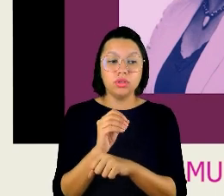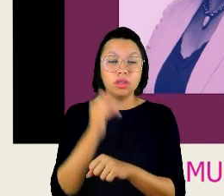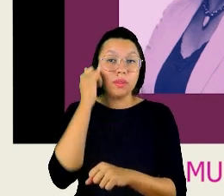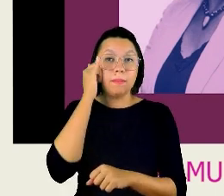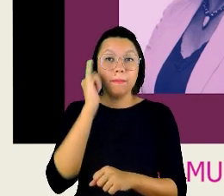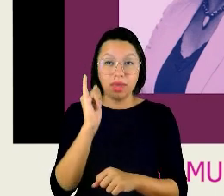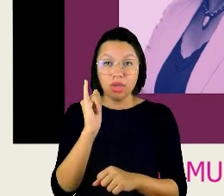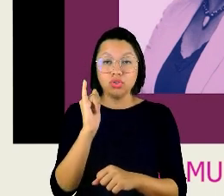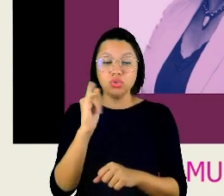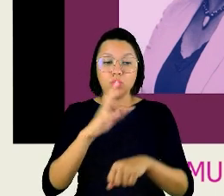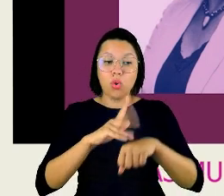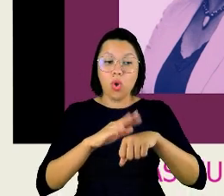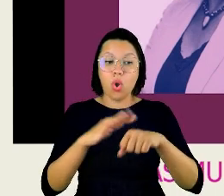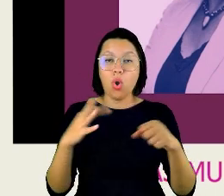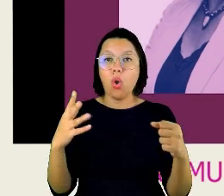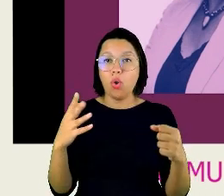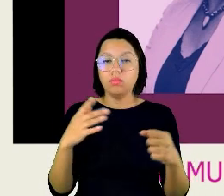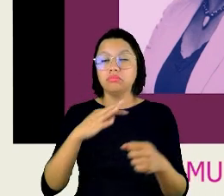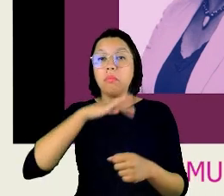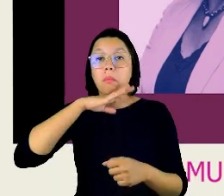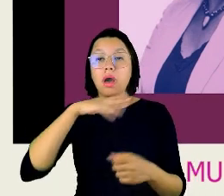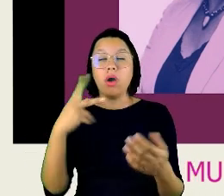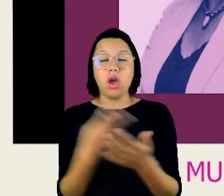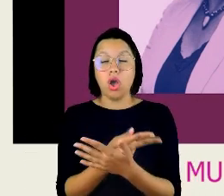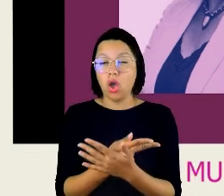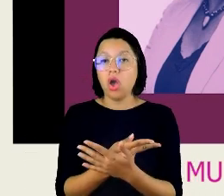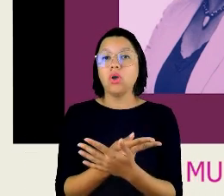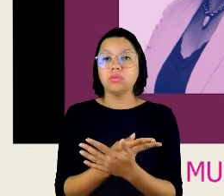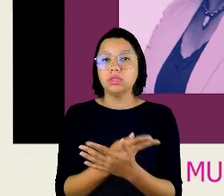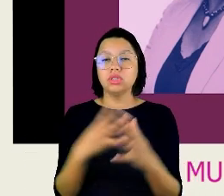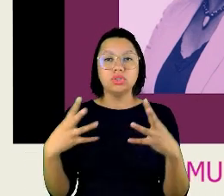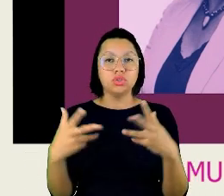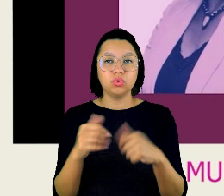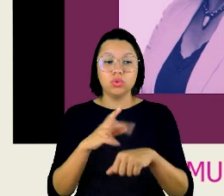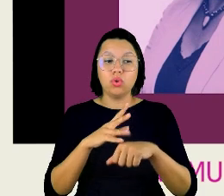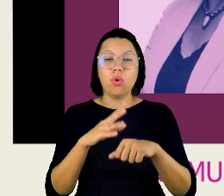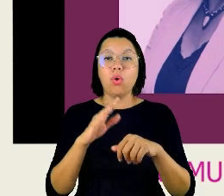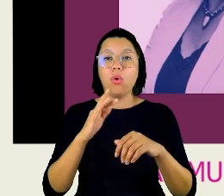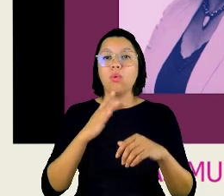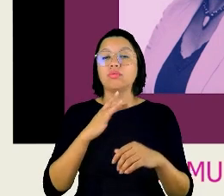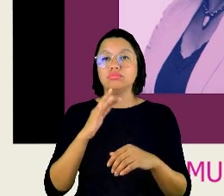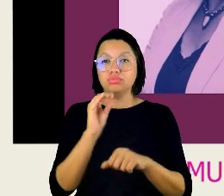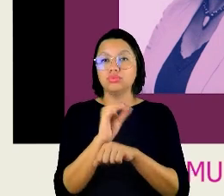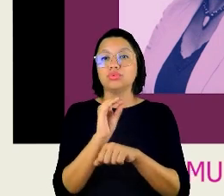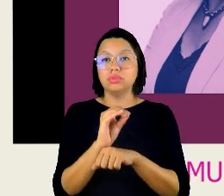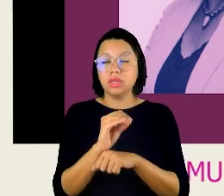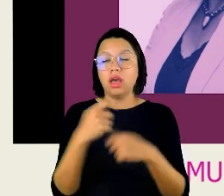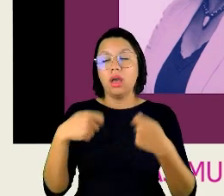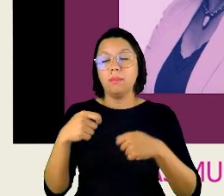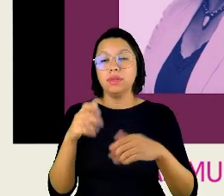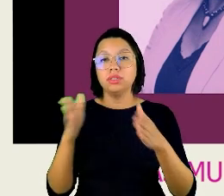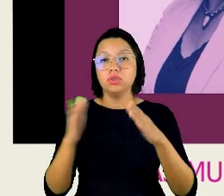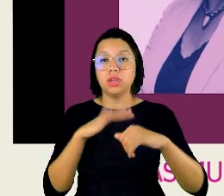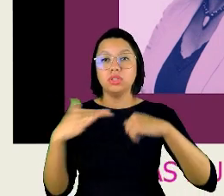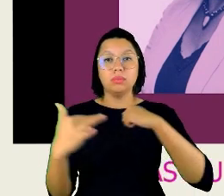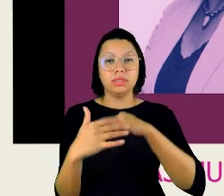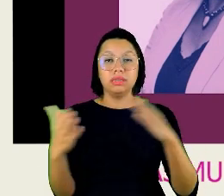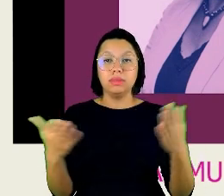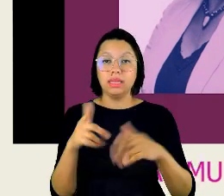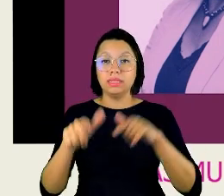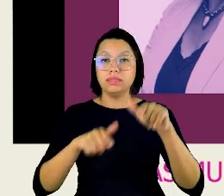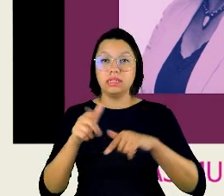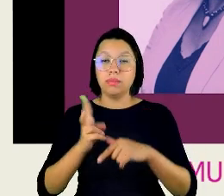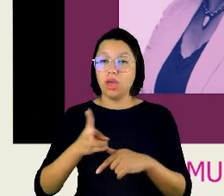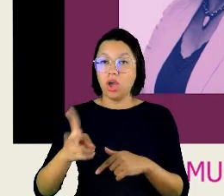impedindo que alguma coisa de mal aconteça, vide todo o cuidado que a gente tem visto com todo mundo que precisa de cuidado durante a pandemia, e esse trabalho